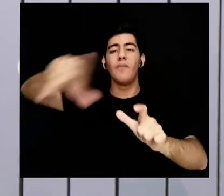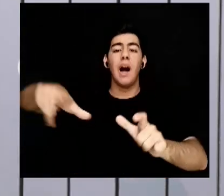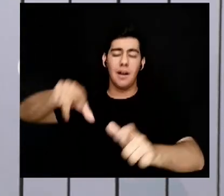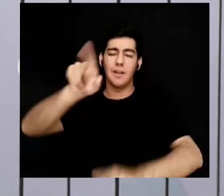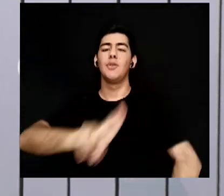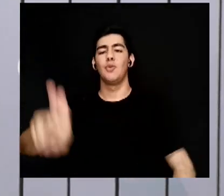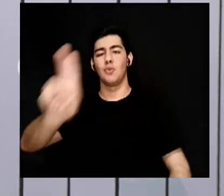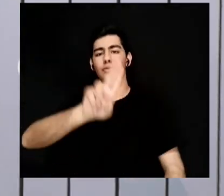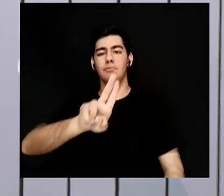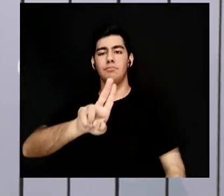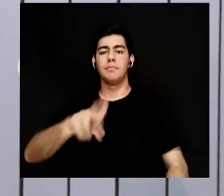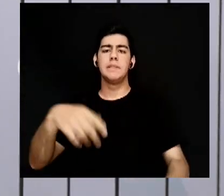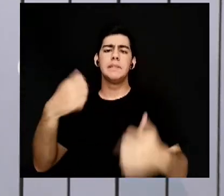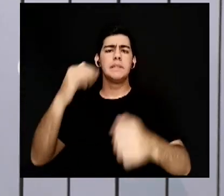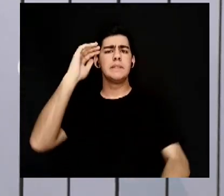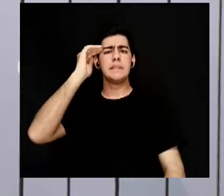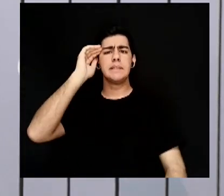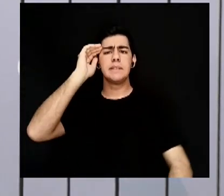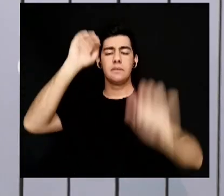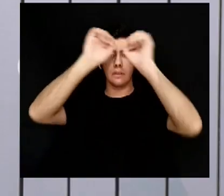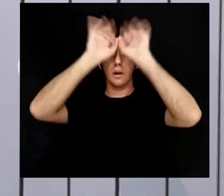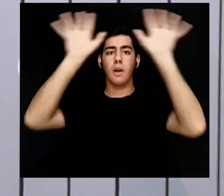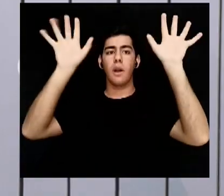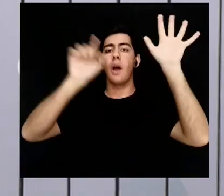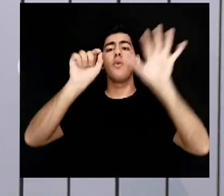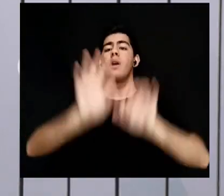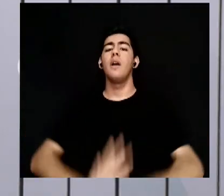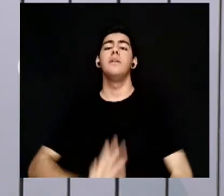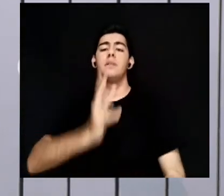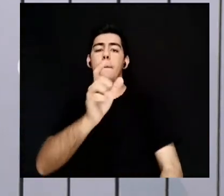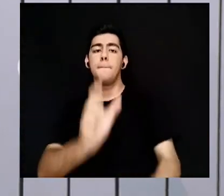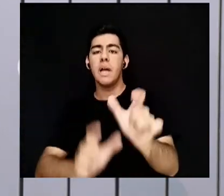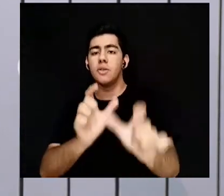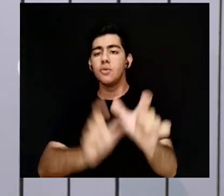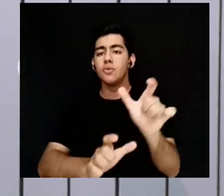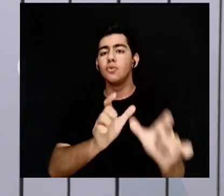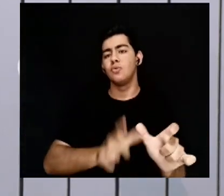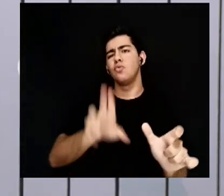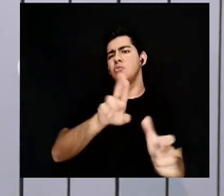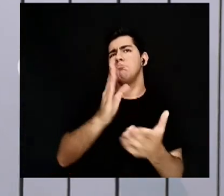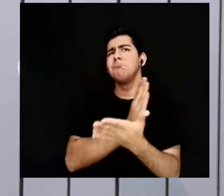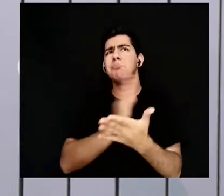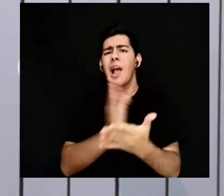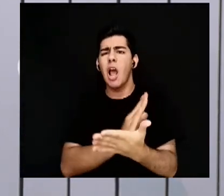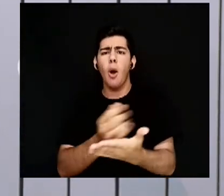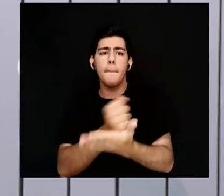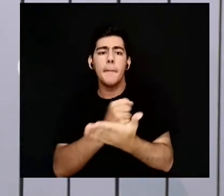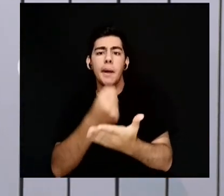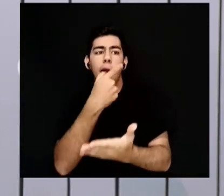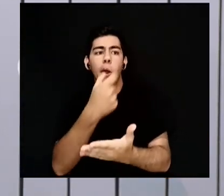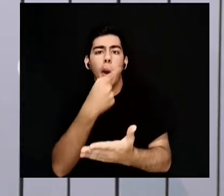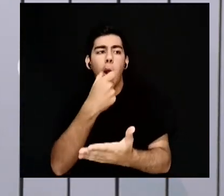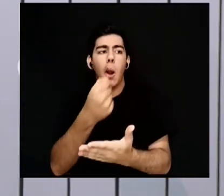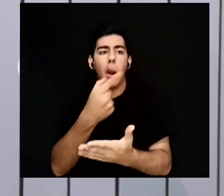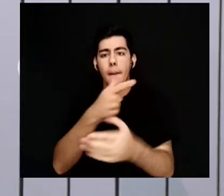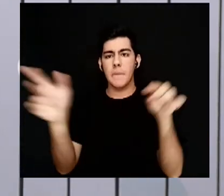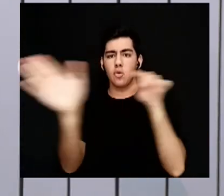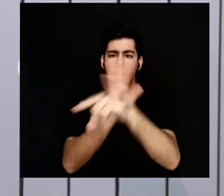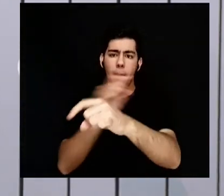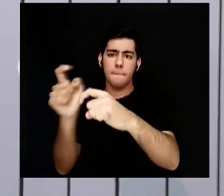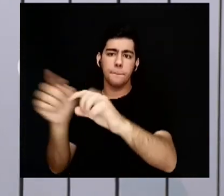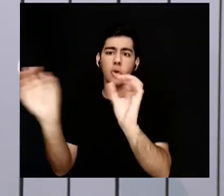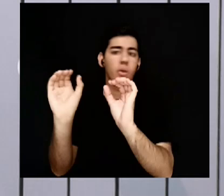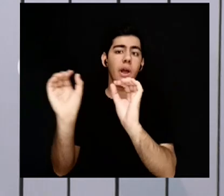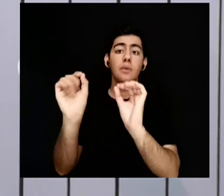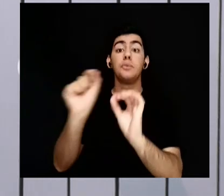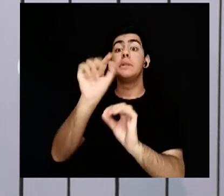acontece conosco ao utilizar alguns medicamentos sem o acompanhamento médico, né? Como é que a gente diferencia,